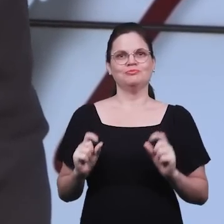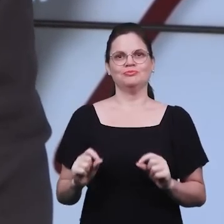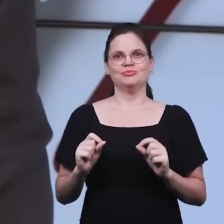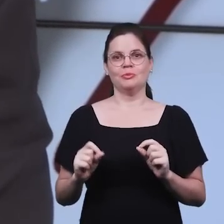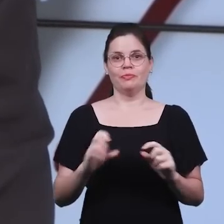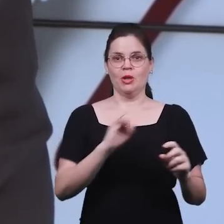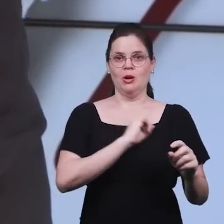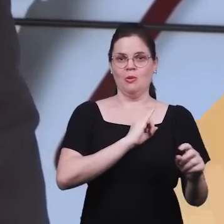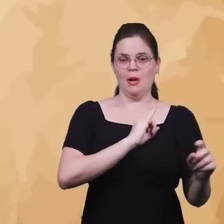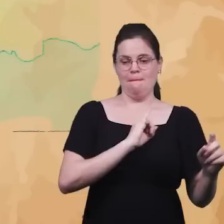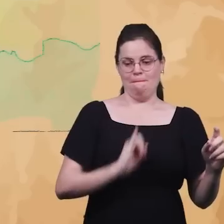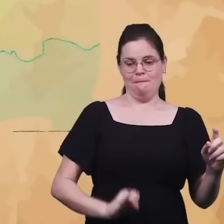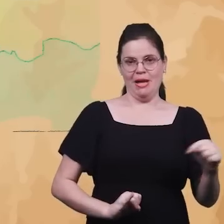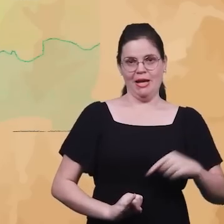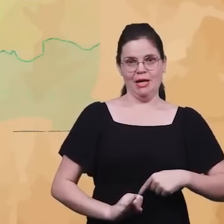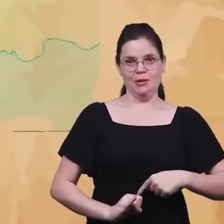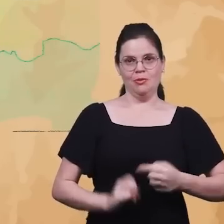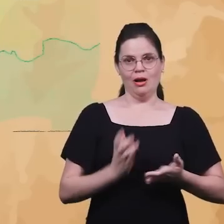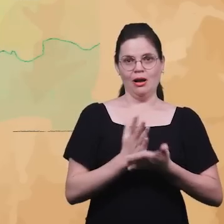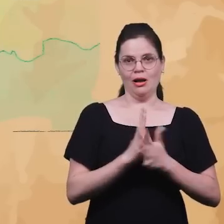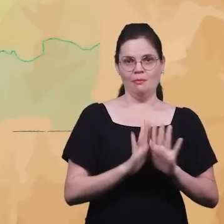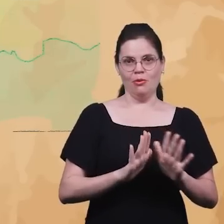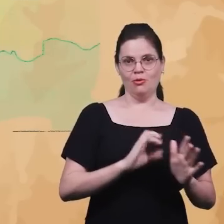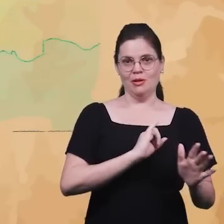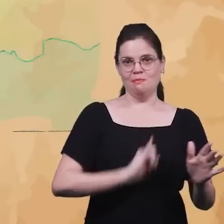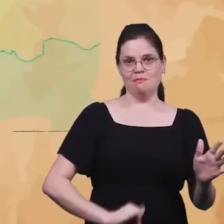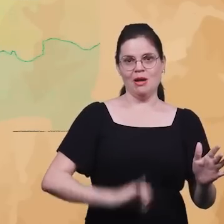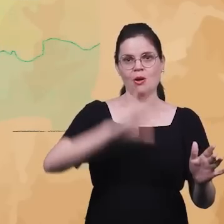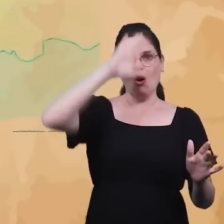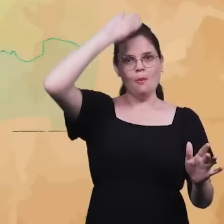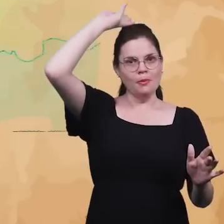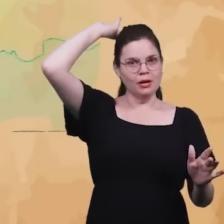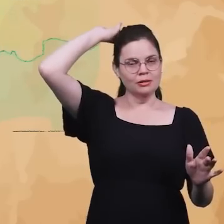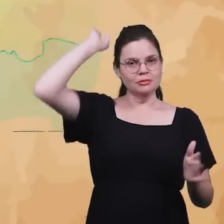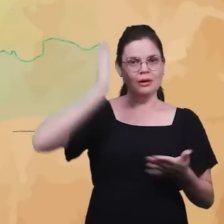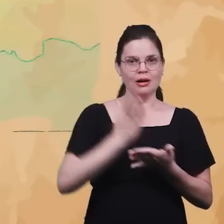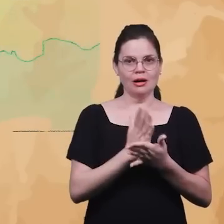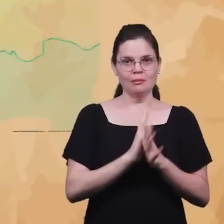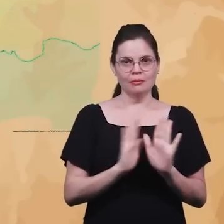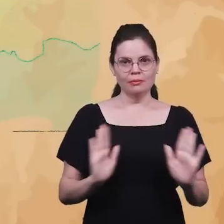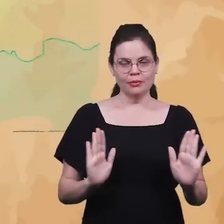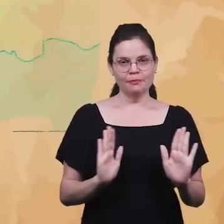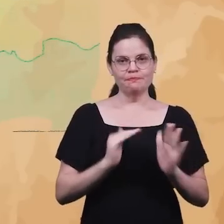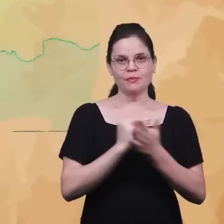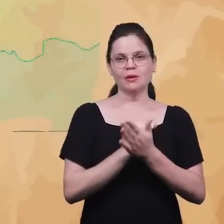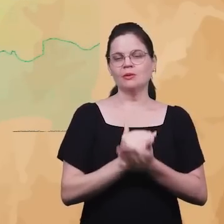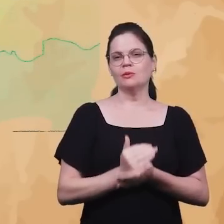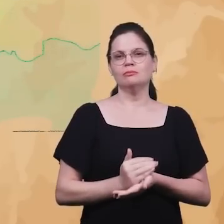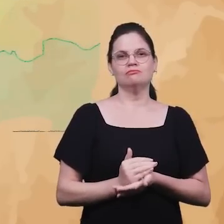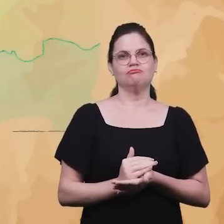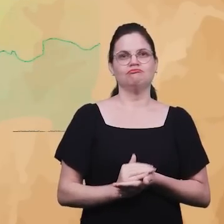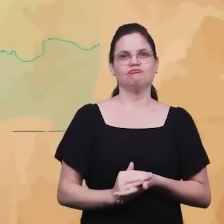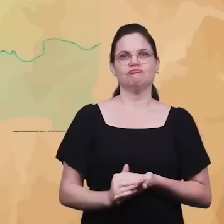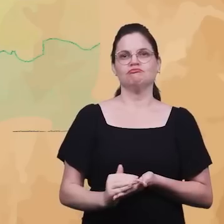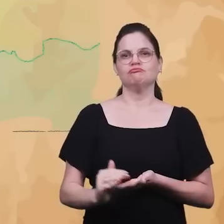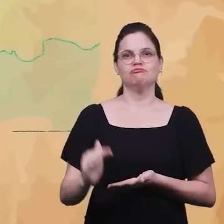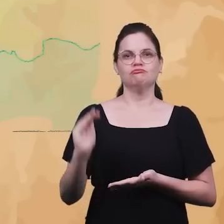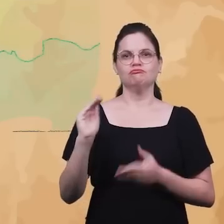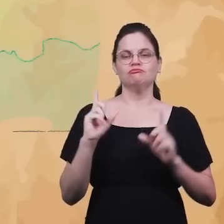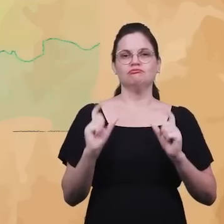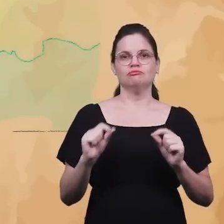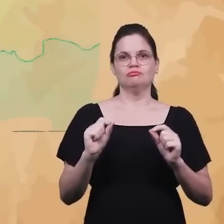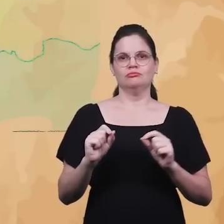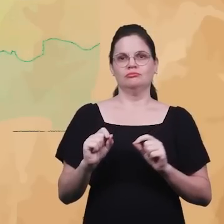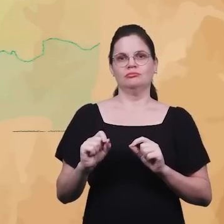do Império Romano do Ocidente. Aí começa aquela questão, né,